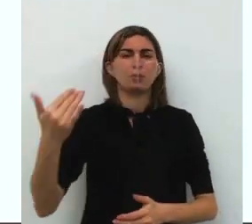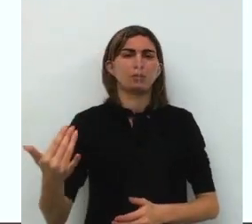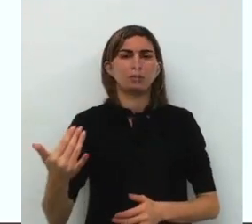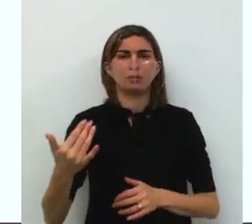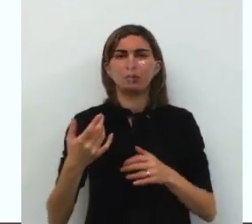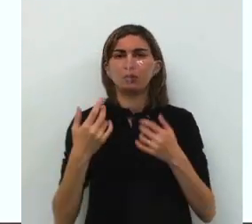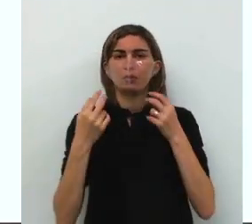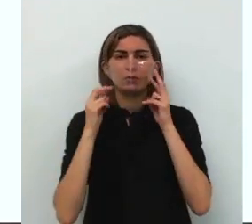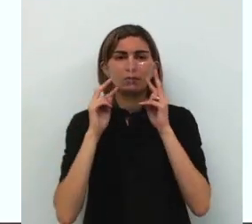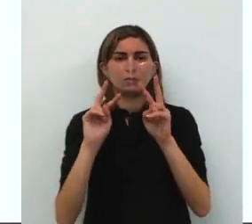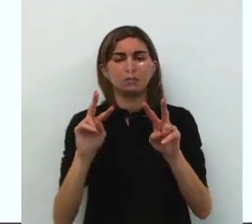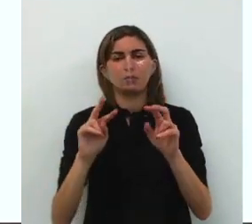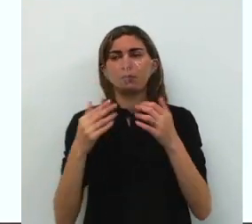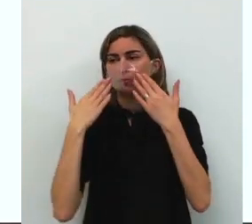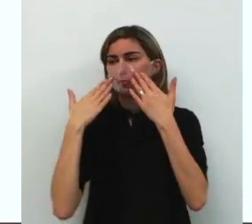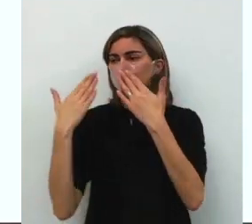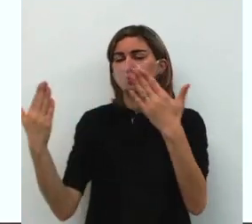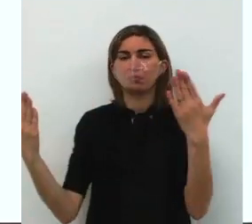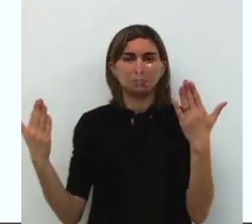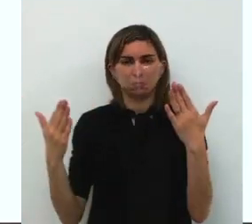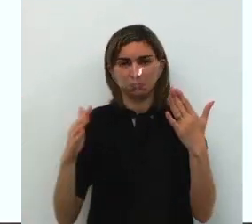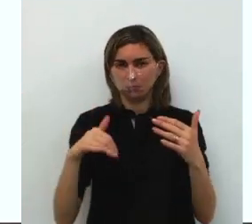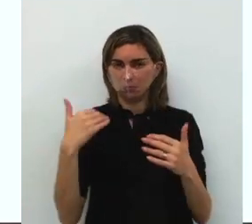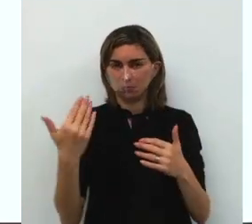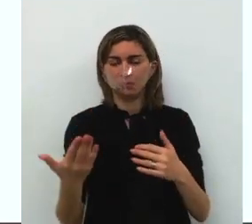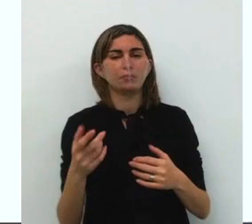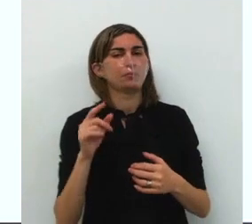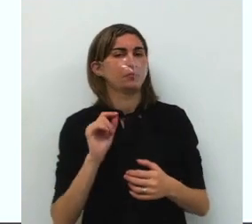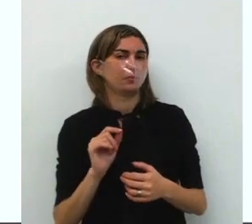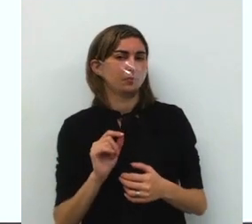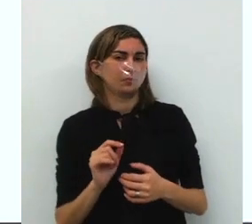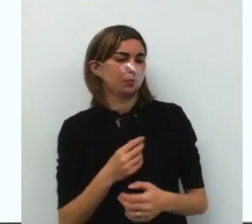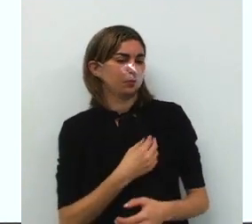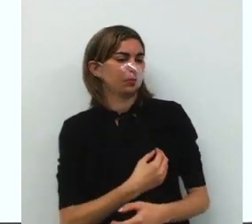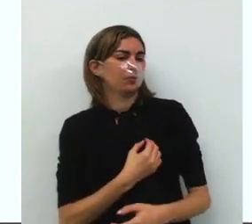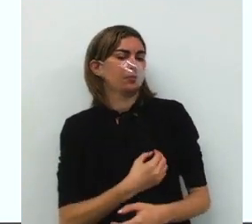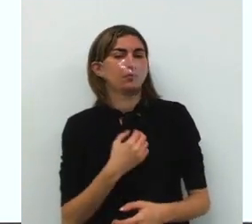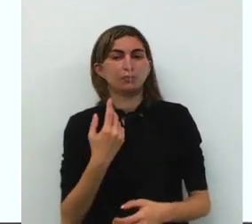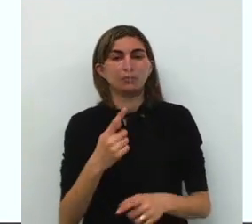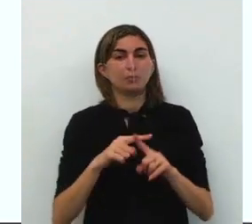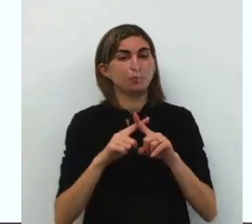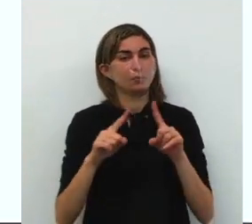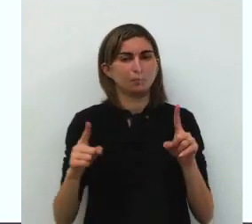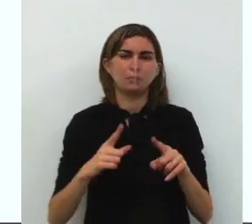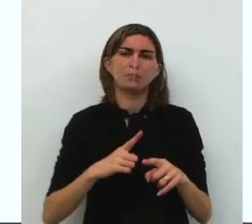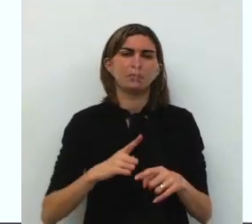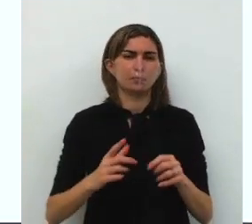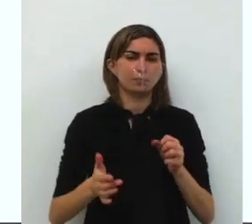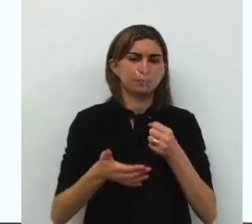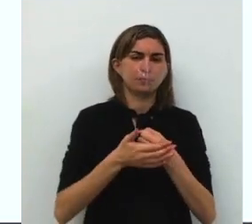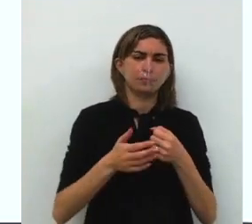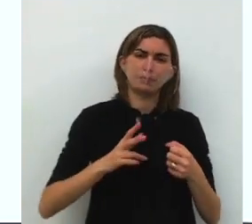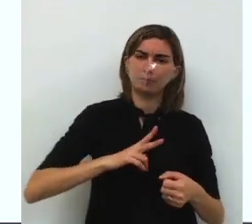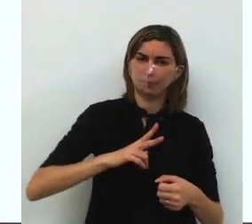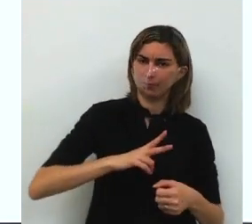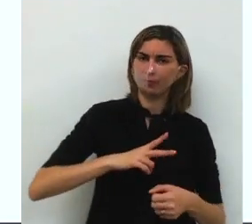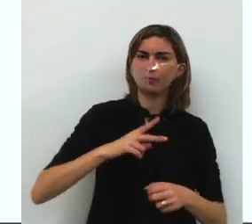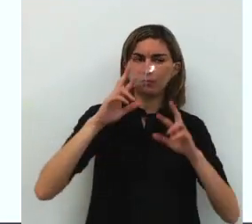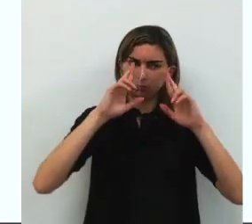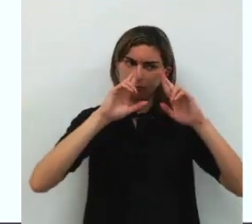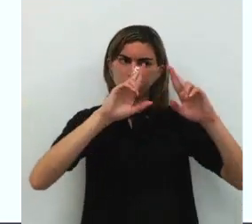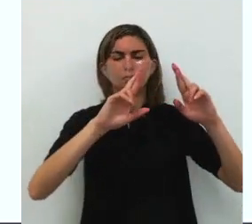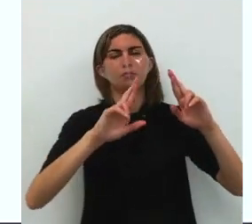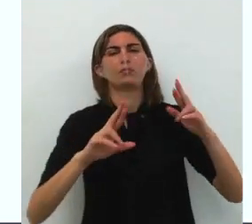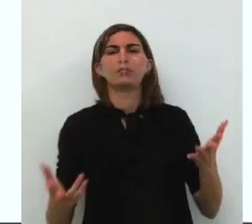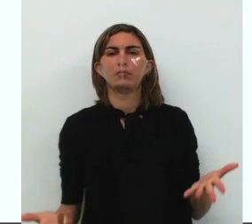famosa, ela o quê? Expõe um certo lado da sua vida, mas tem uma intimidade que tem que ser